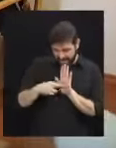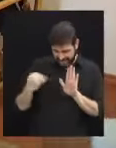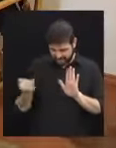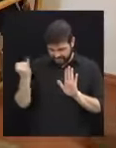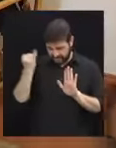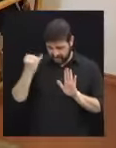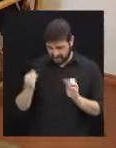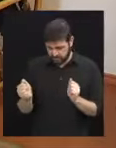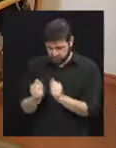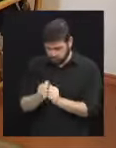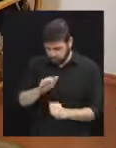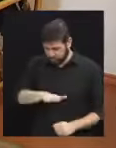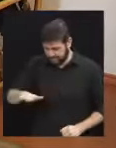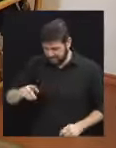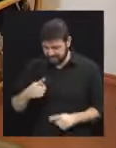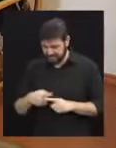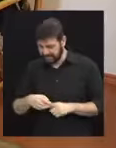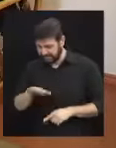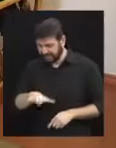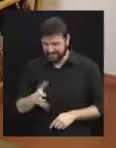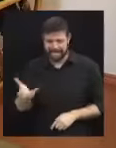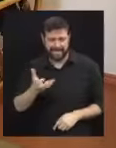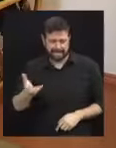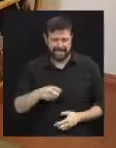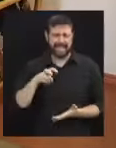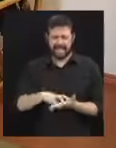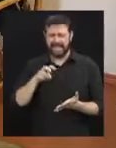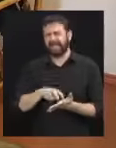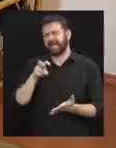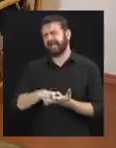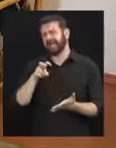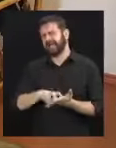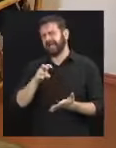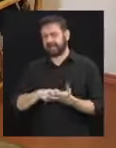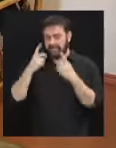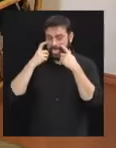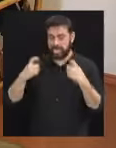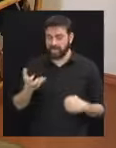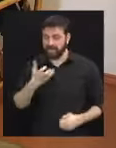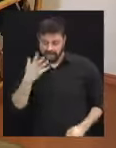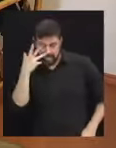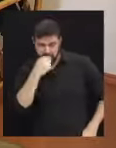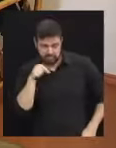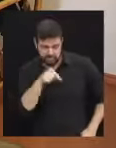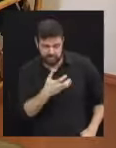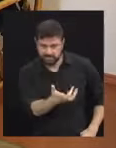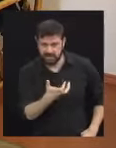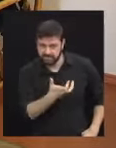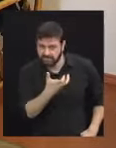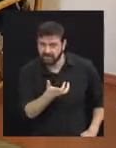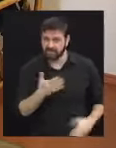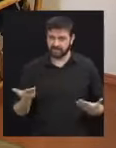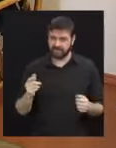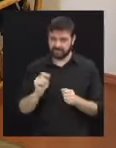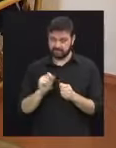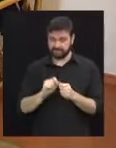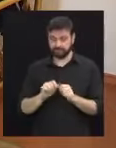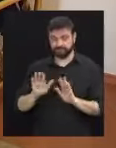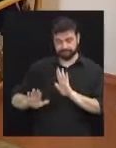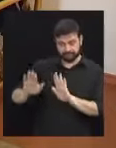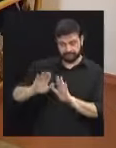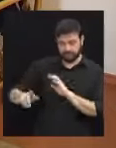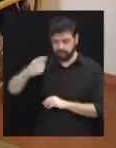fala de criança, porque criança se apega, vê o bichinho, às vezes acha bonito ou acha que está reagindo o suficiente com ele, mas